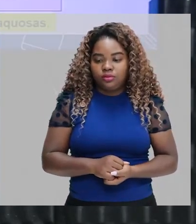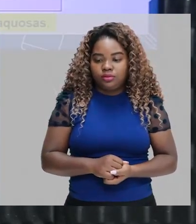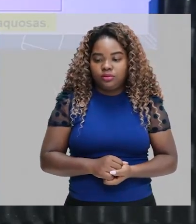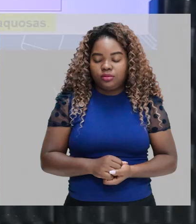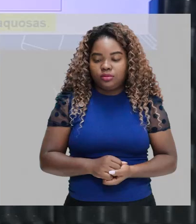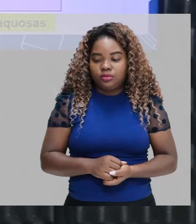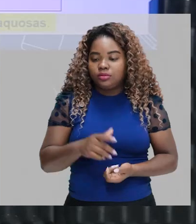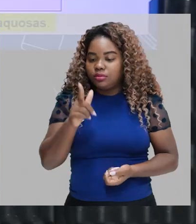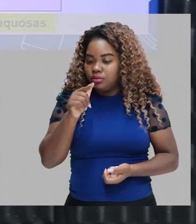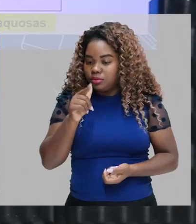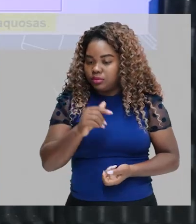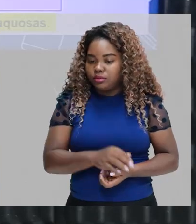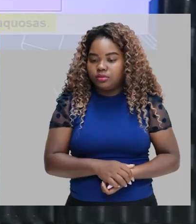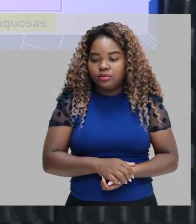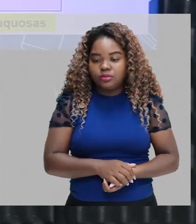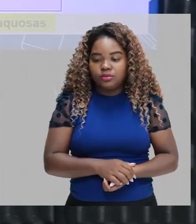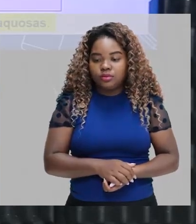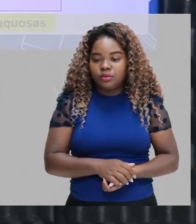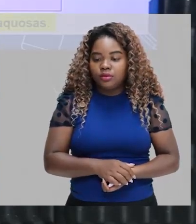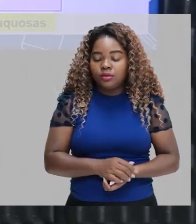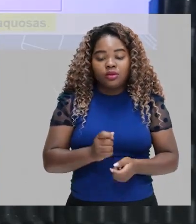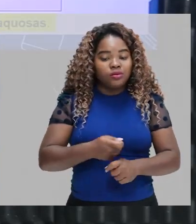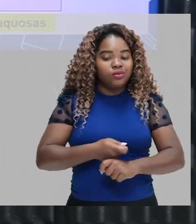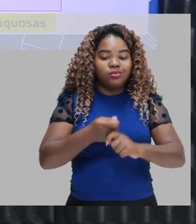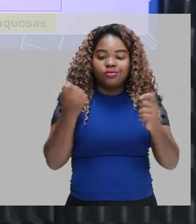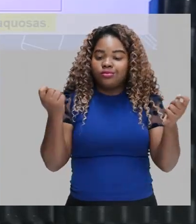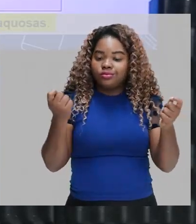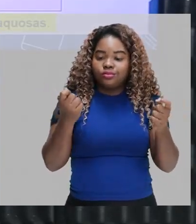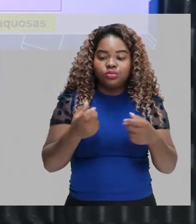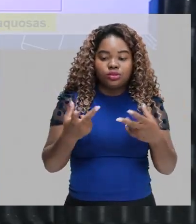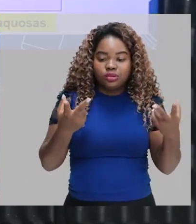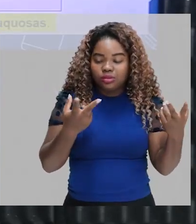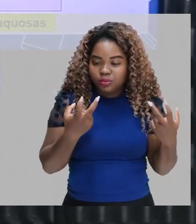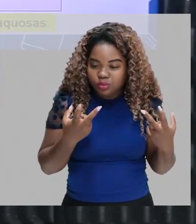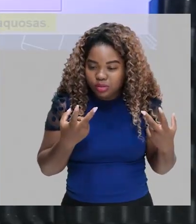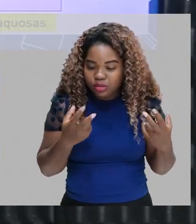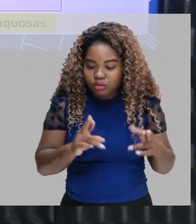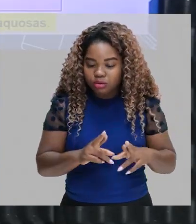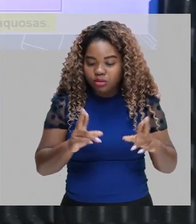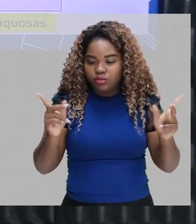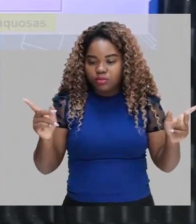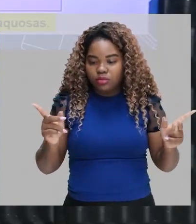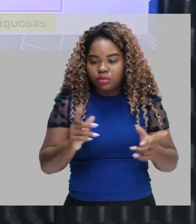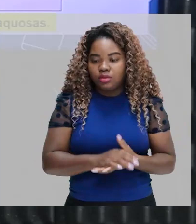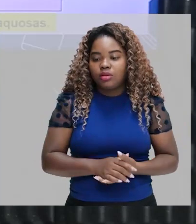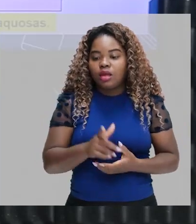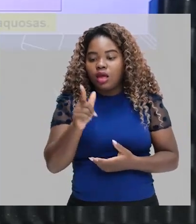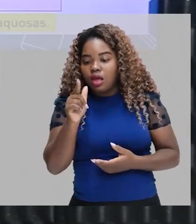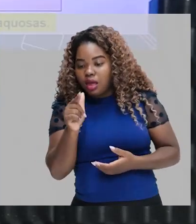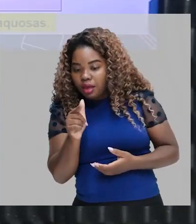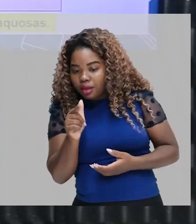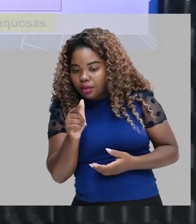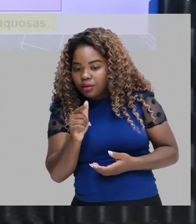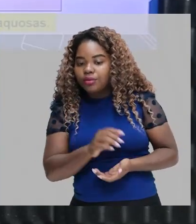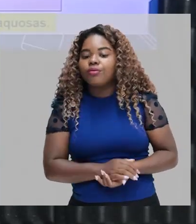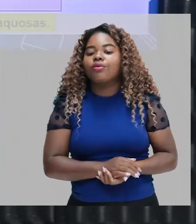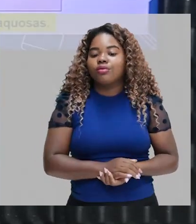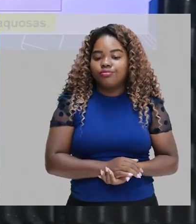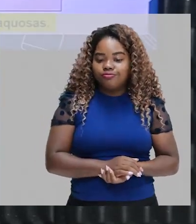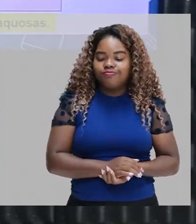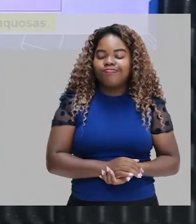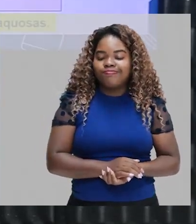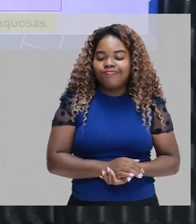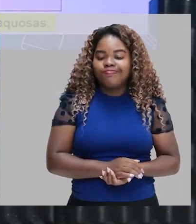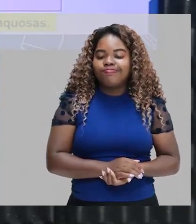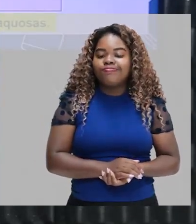água, certo? Você não vai conseguir perceber, você não vai conseguir diferenciar a água desse soluto,